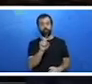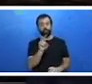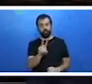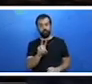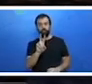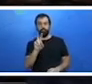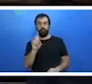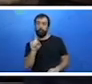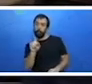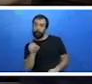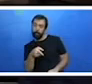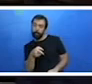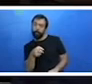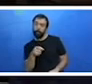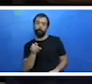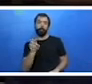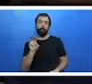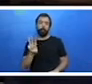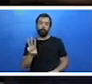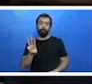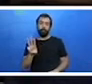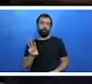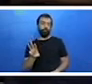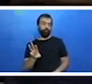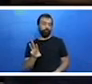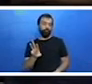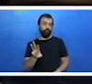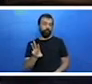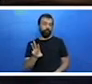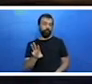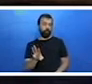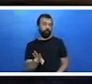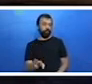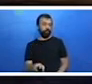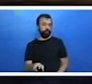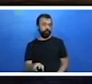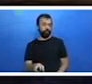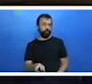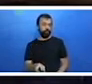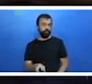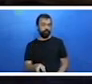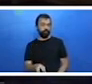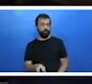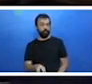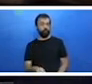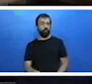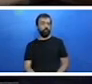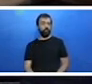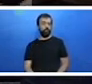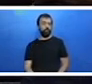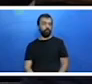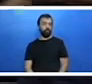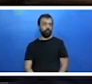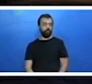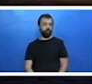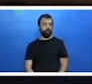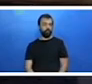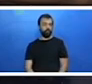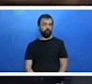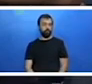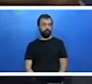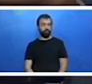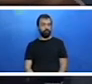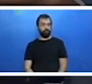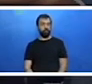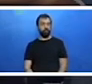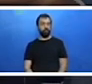3 décimos. Porque a vírgula que estava aqui no 3, ela foi para o 2. Olha lá. Então,